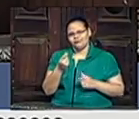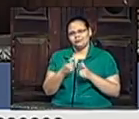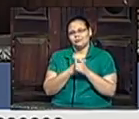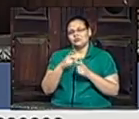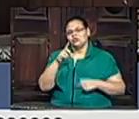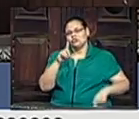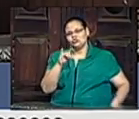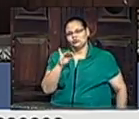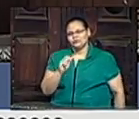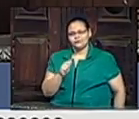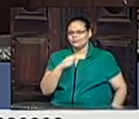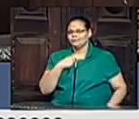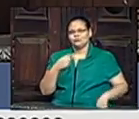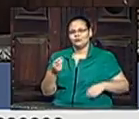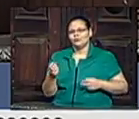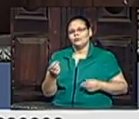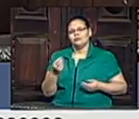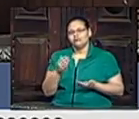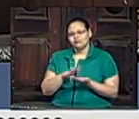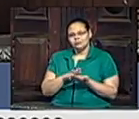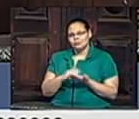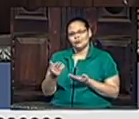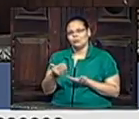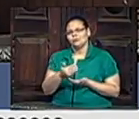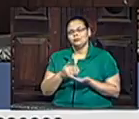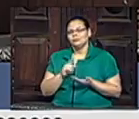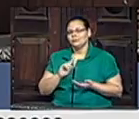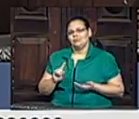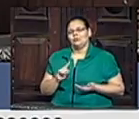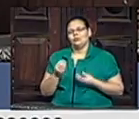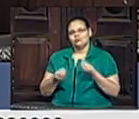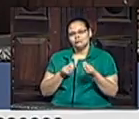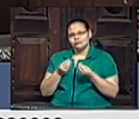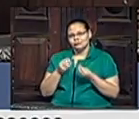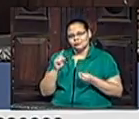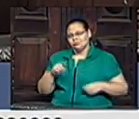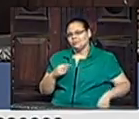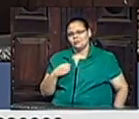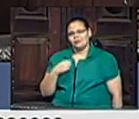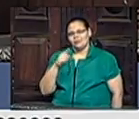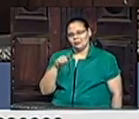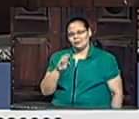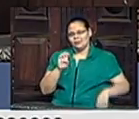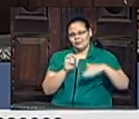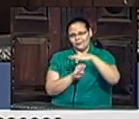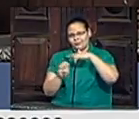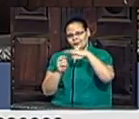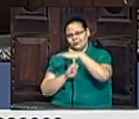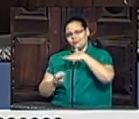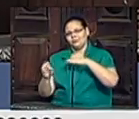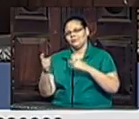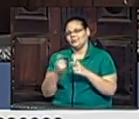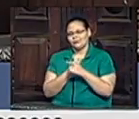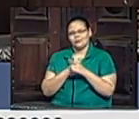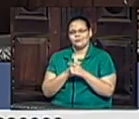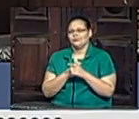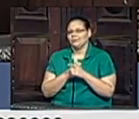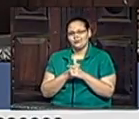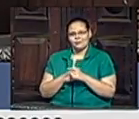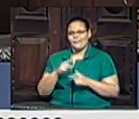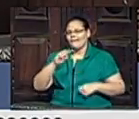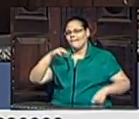devidamente cobrada? Por que a Procuradoria nunca agiu como deveria agir? São empresas devedoras de milhões ao